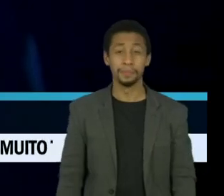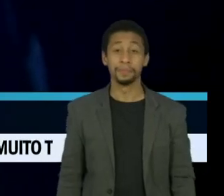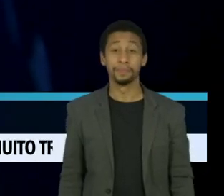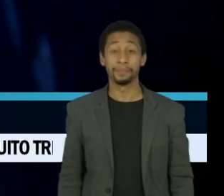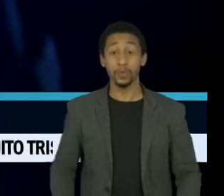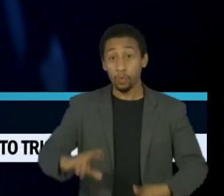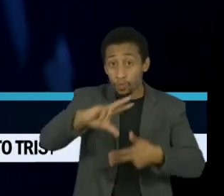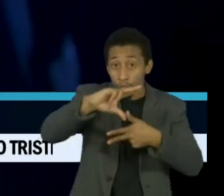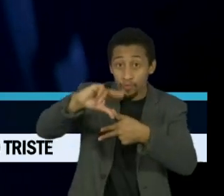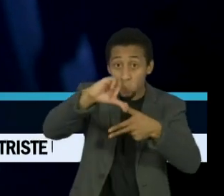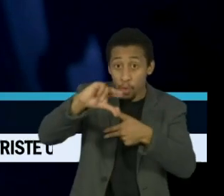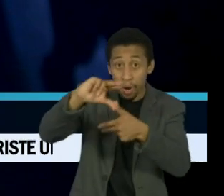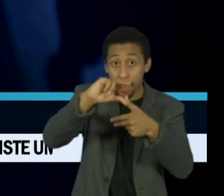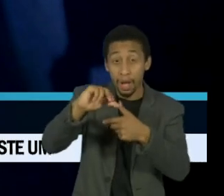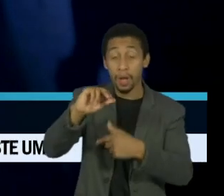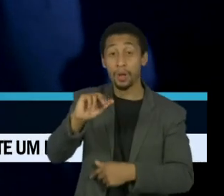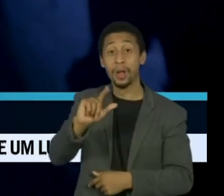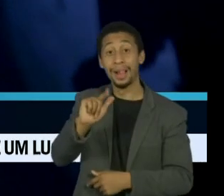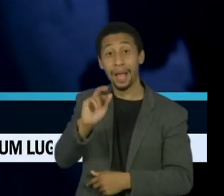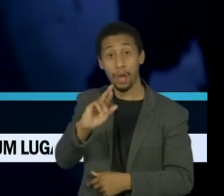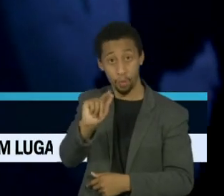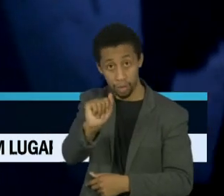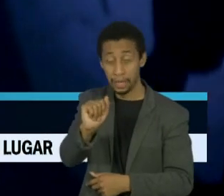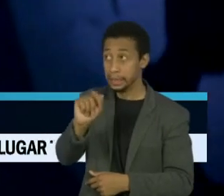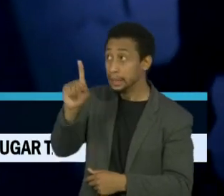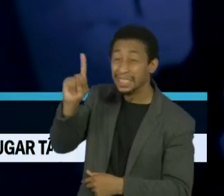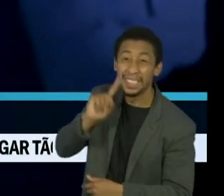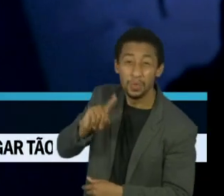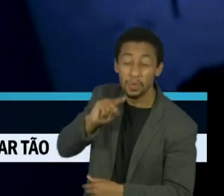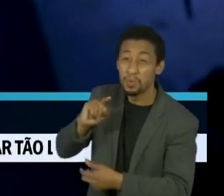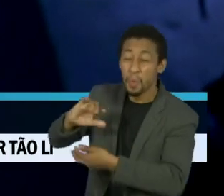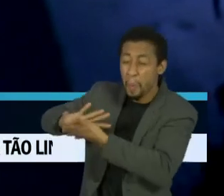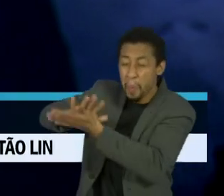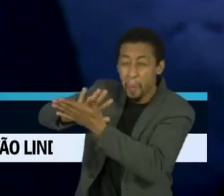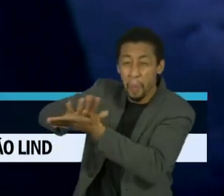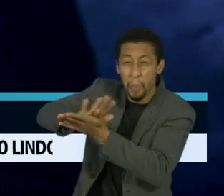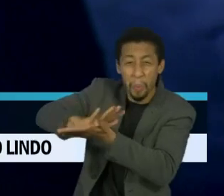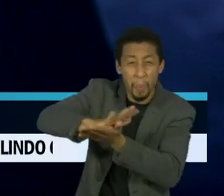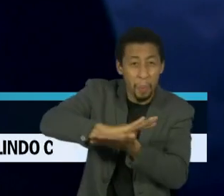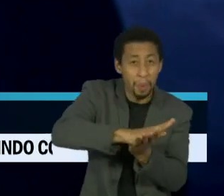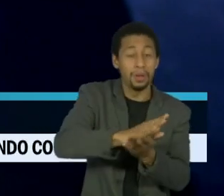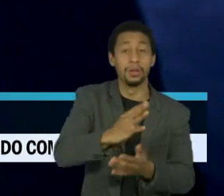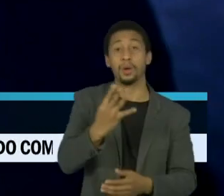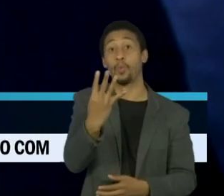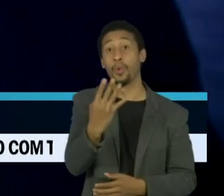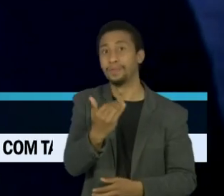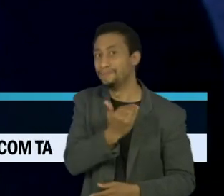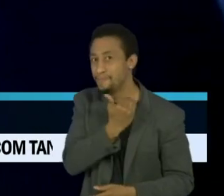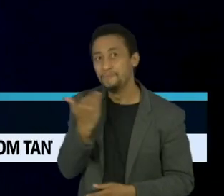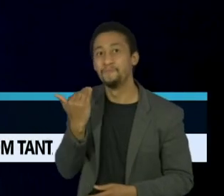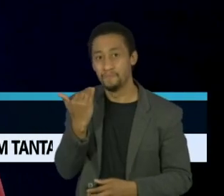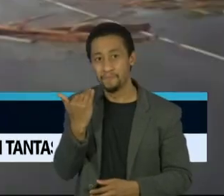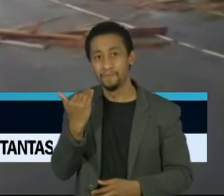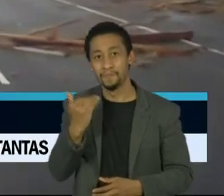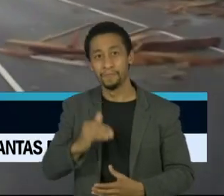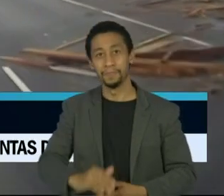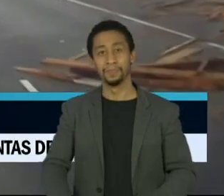O furacão Laura, um dos maiores da história dos Estados Unidos, chegou causando devastação e a morte de pelo menos 4